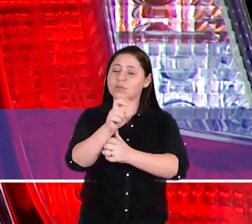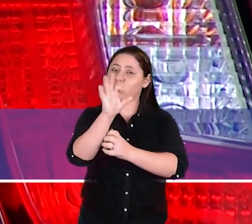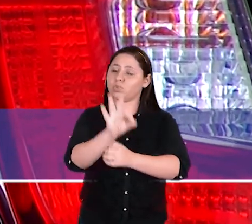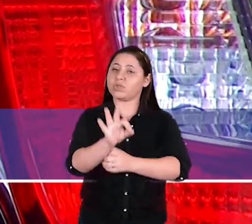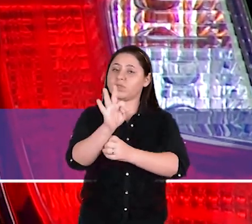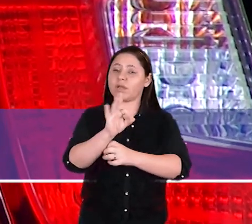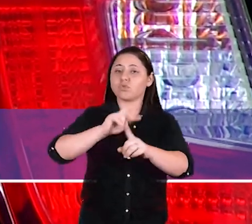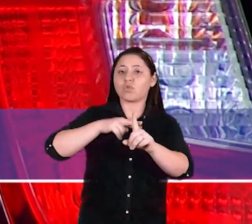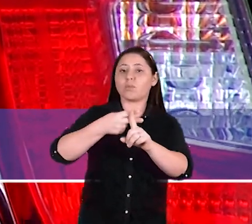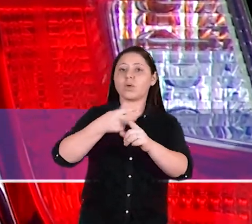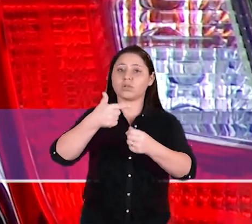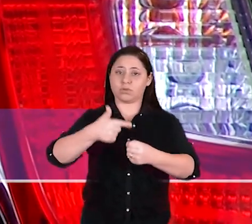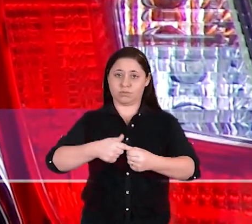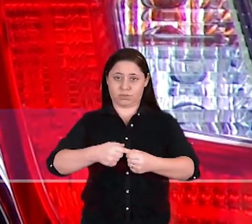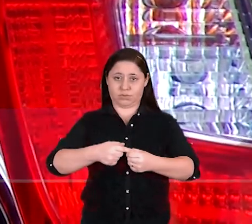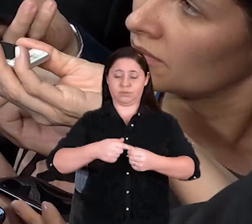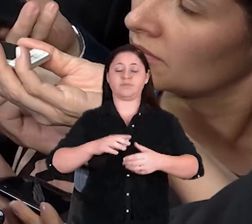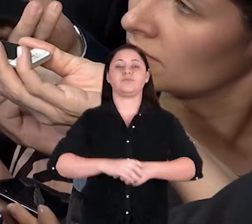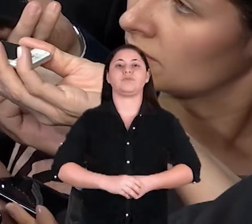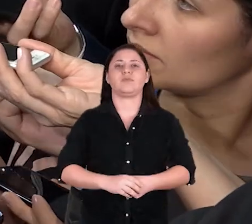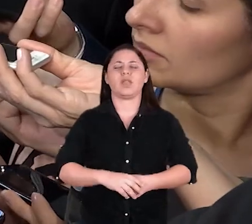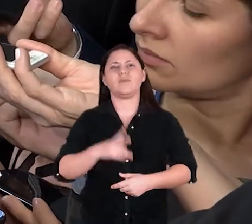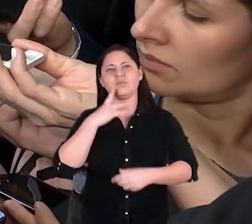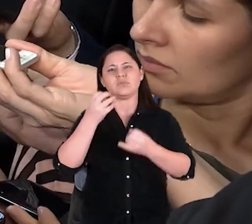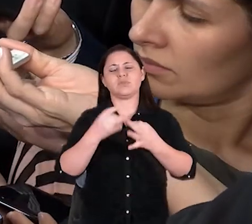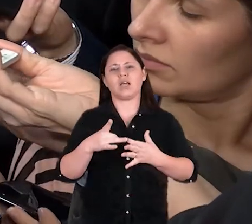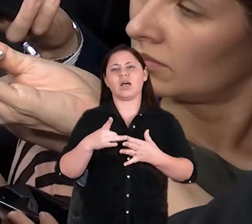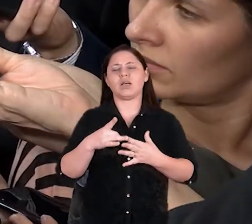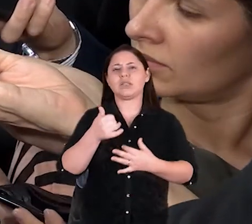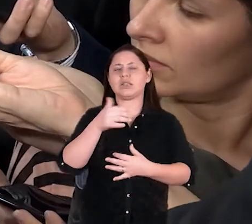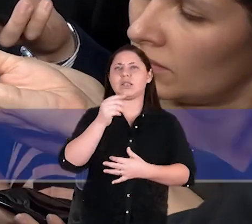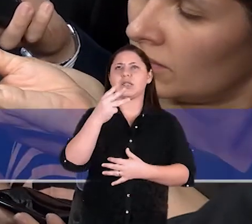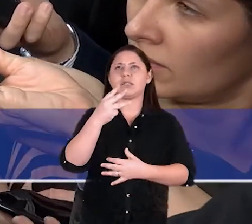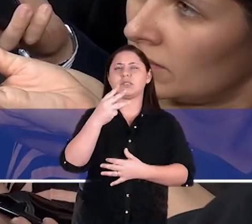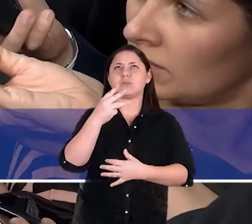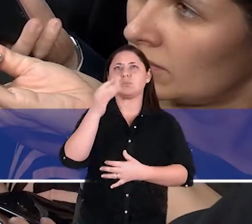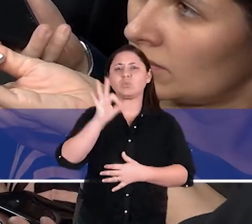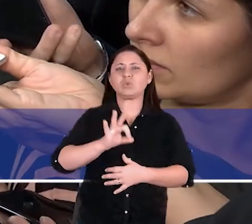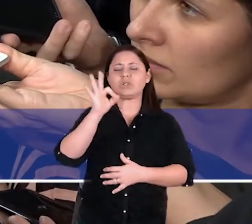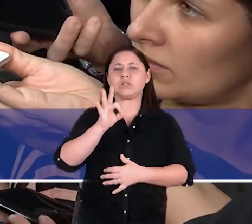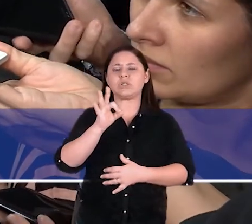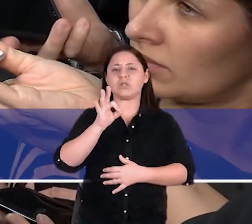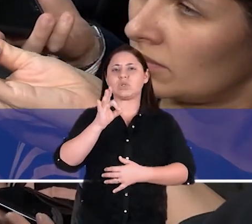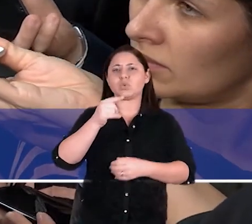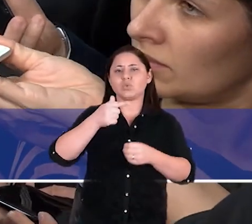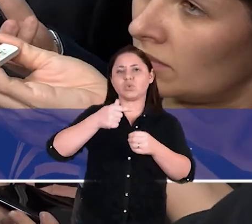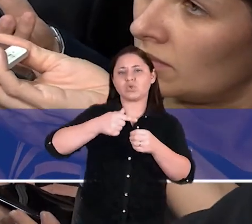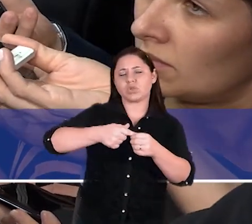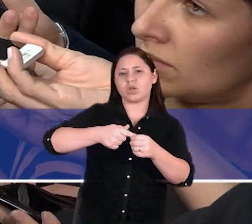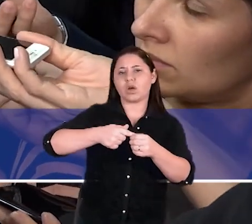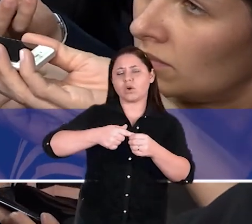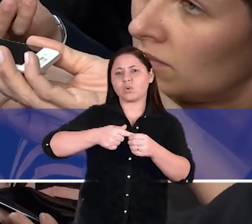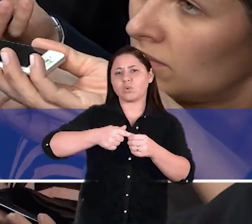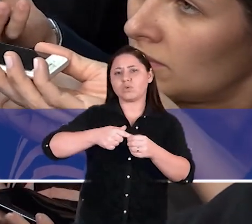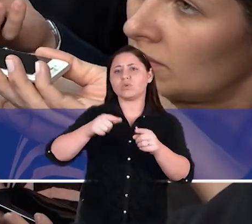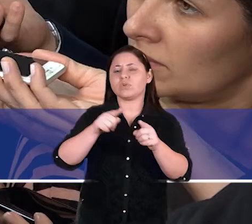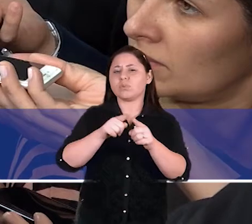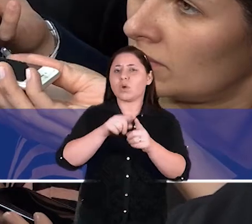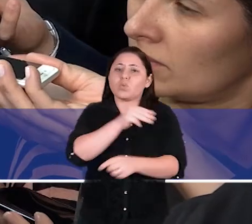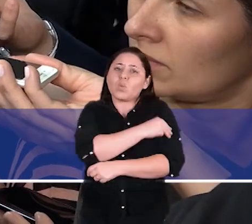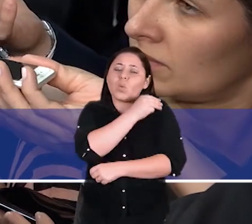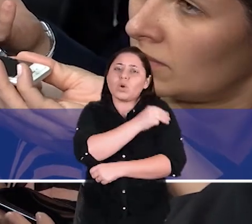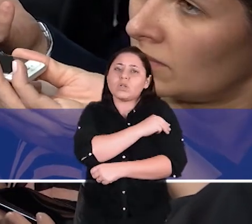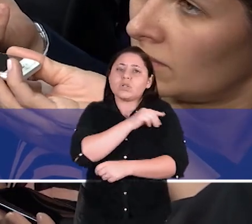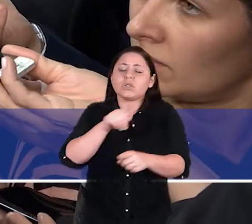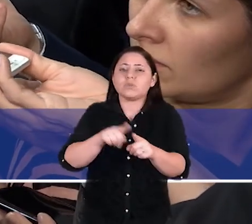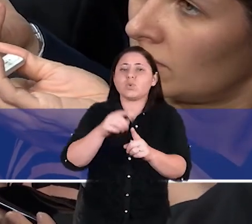de 5% no valor da gasolina. Vamos dizer que a gente mantenha 13% de consumo de álcool e os 80 e tantos de gasolina.